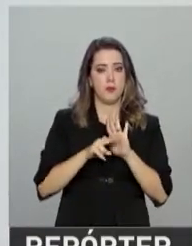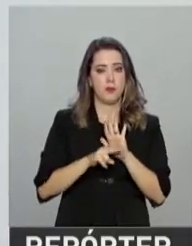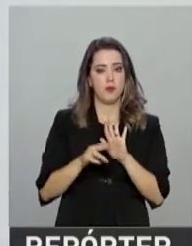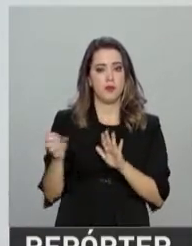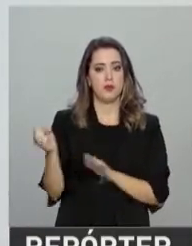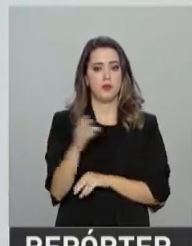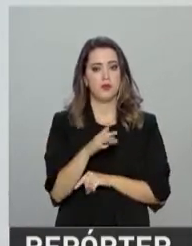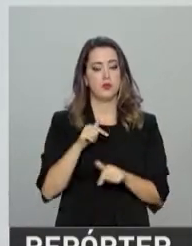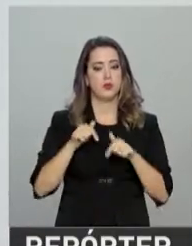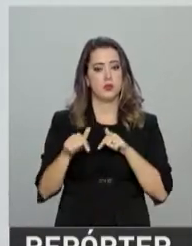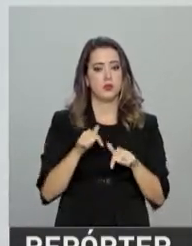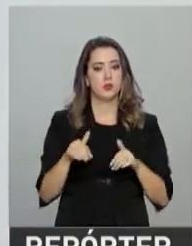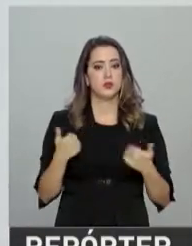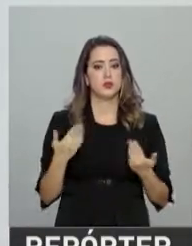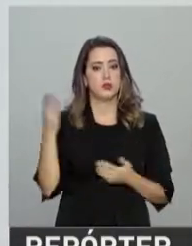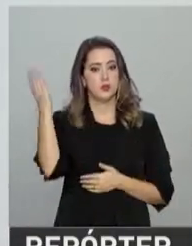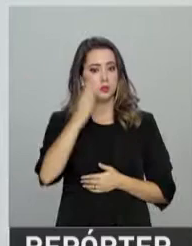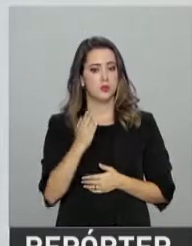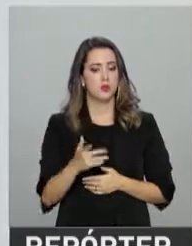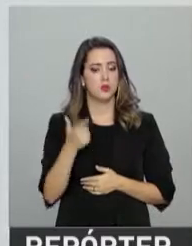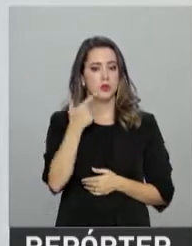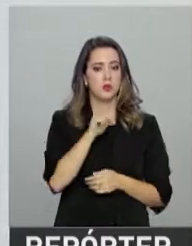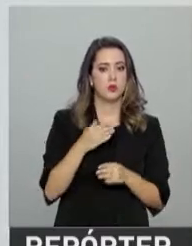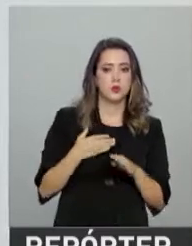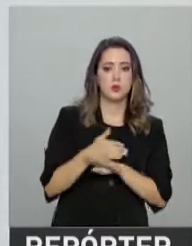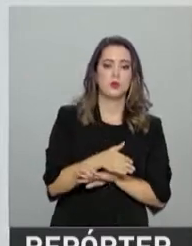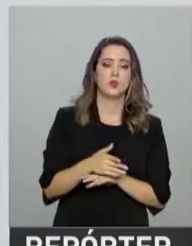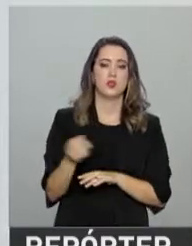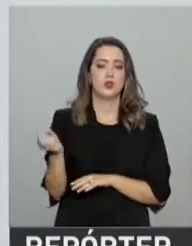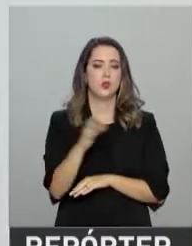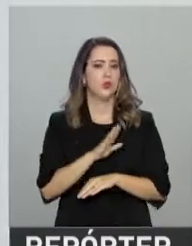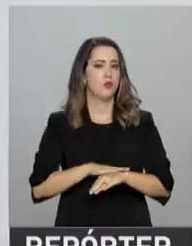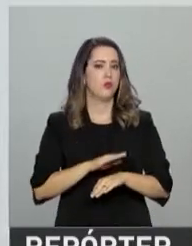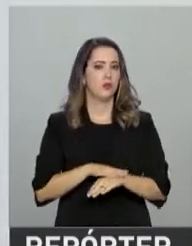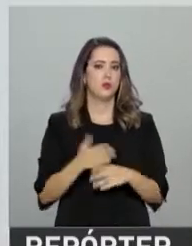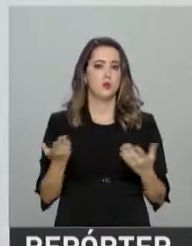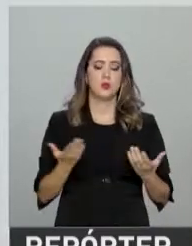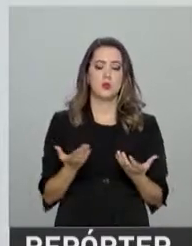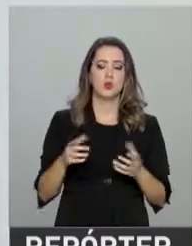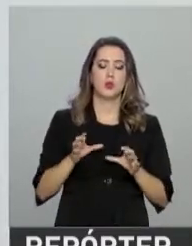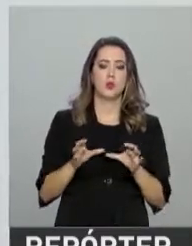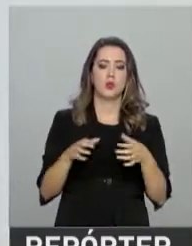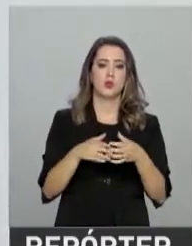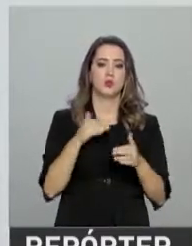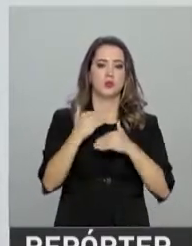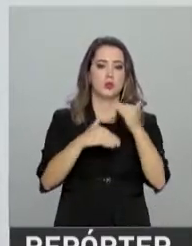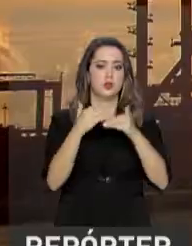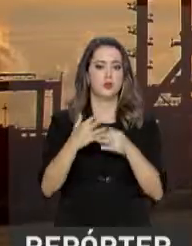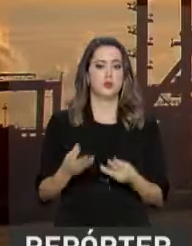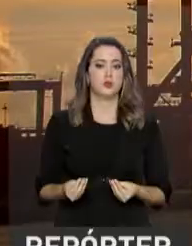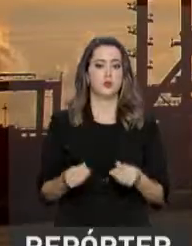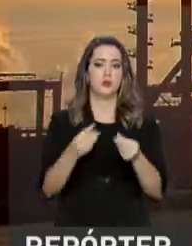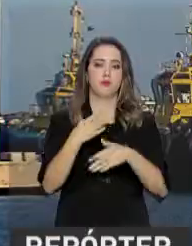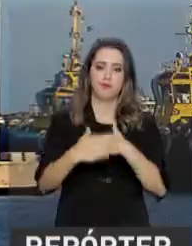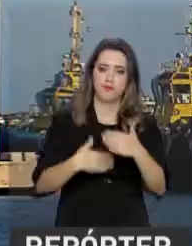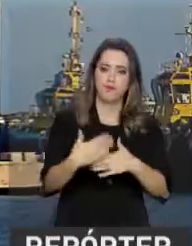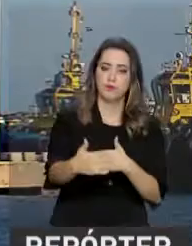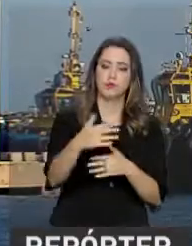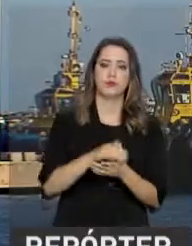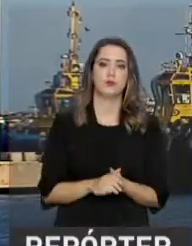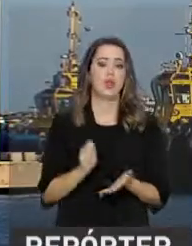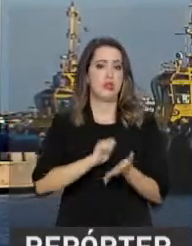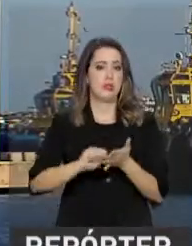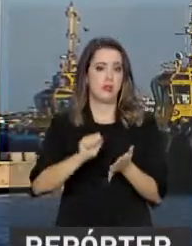gerais de transportes é o brasil entrou num novo patamar e o setor deverá crescer muito nos próximos anos nos portos foram